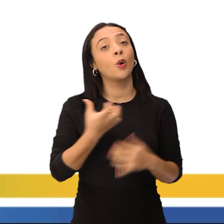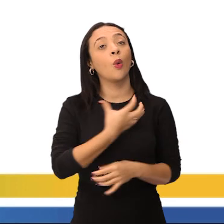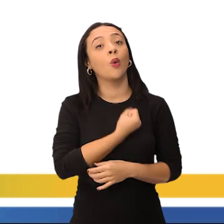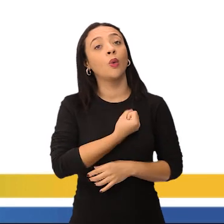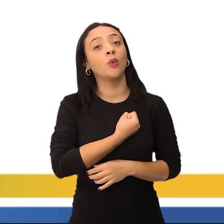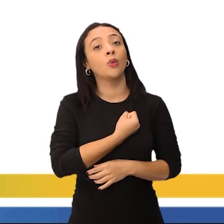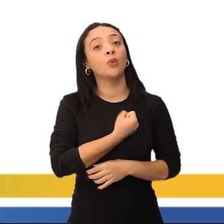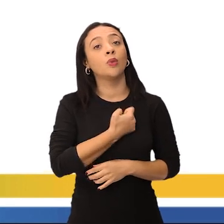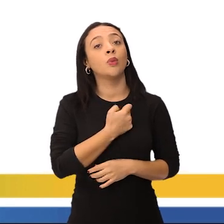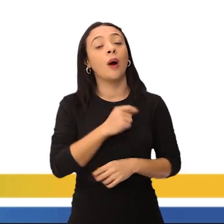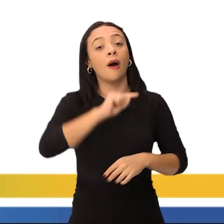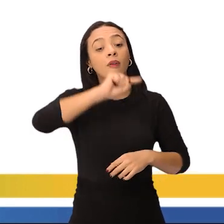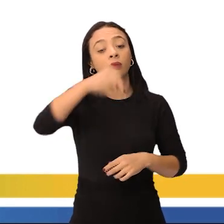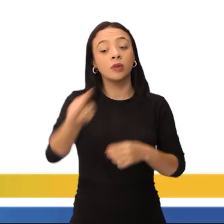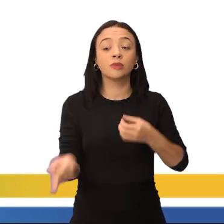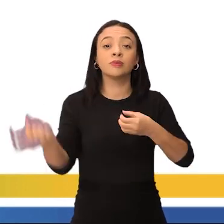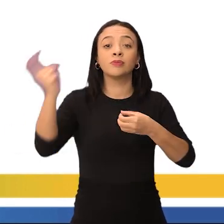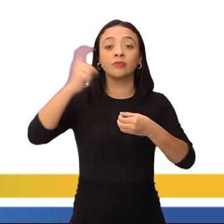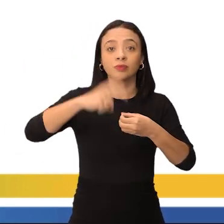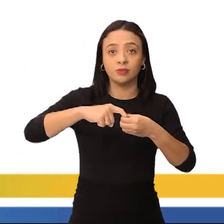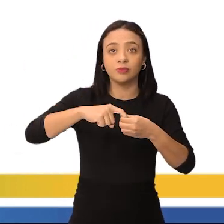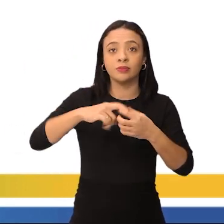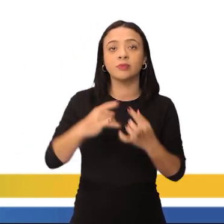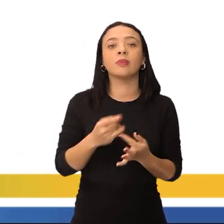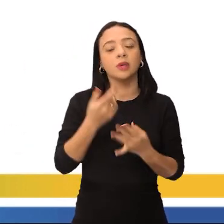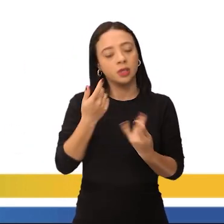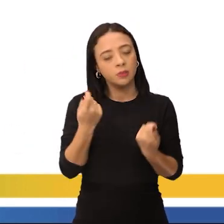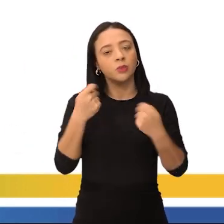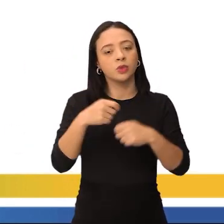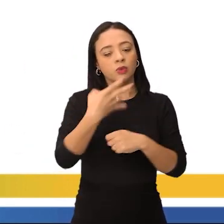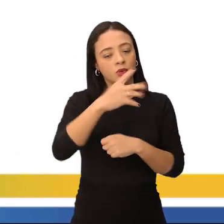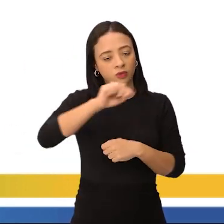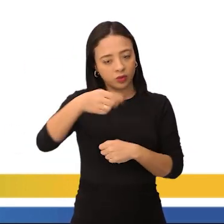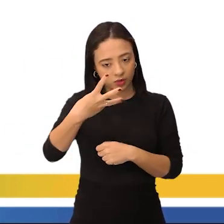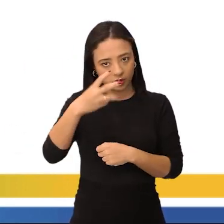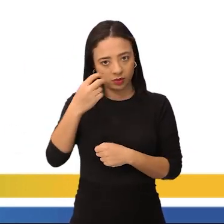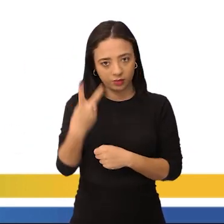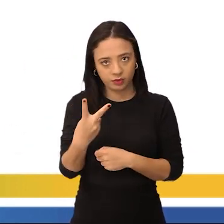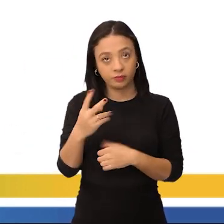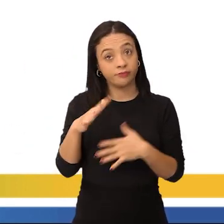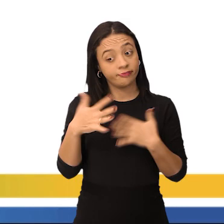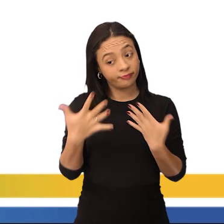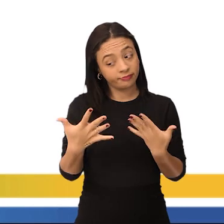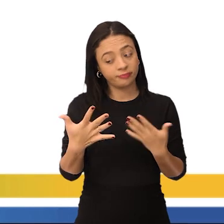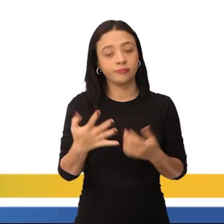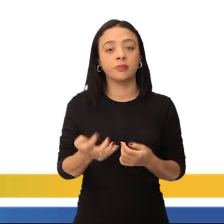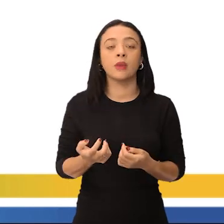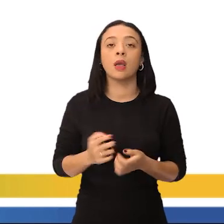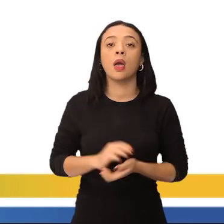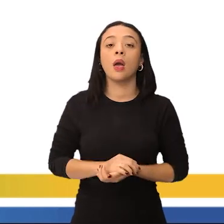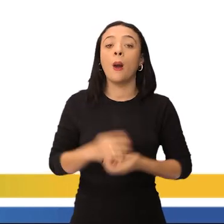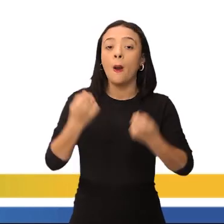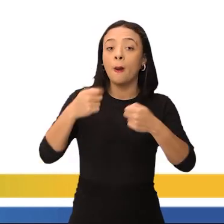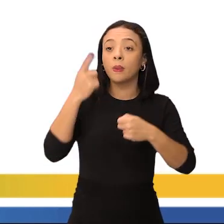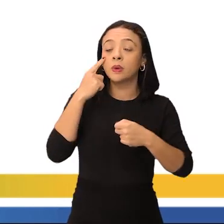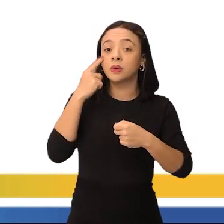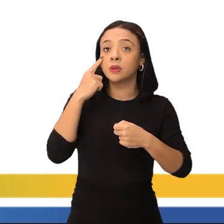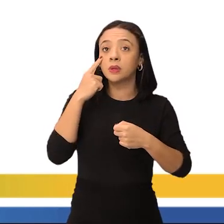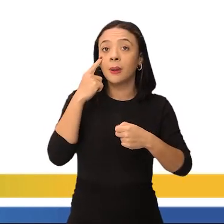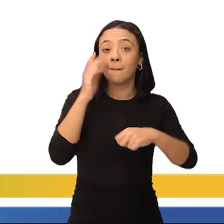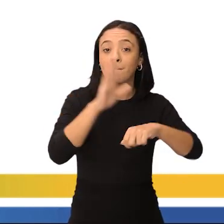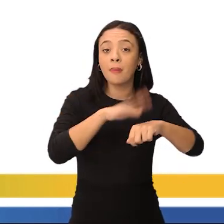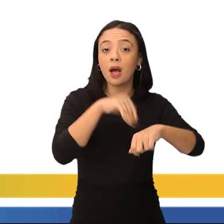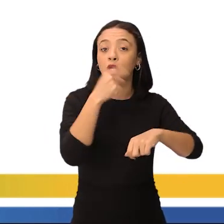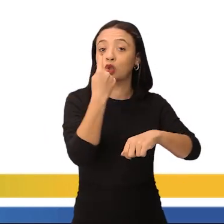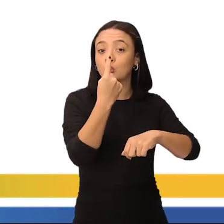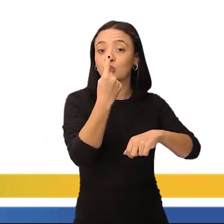ele vai a, vai voltar uma casinha para virar o 4,32 e eu vou aumentar